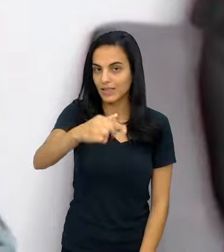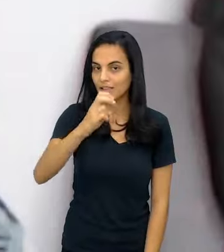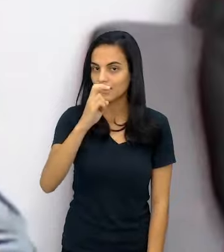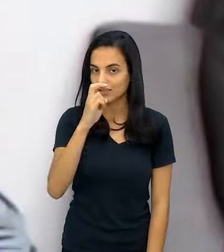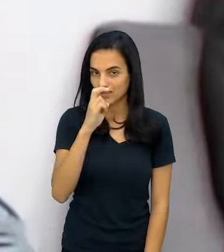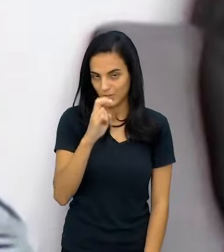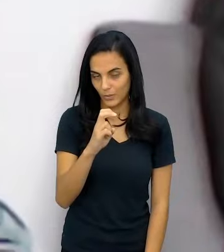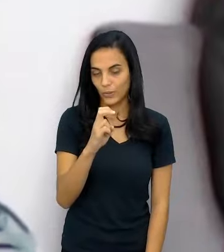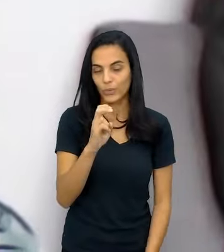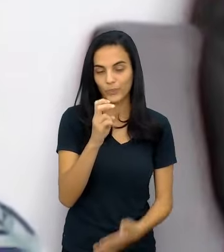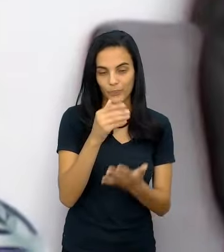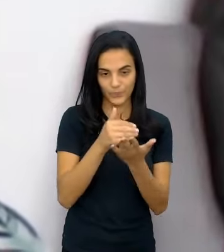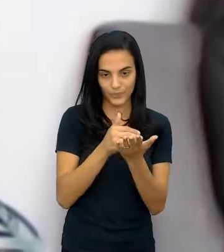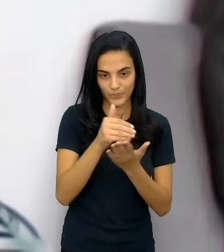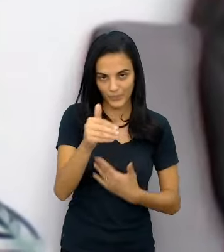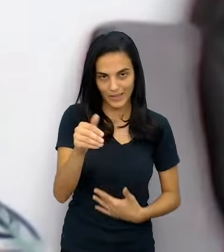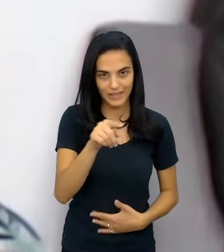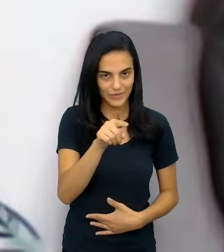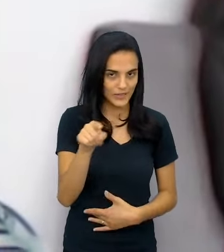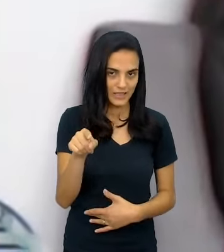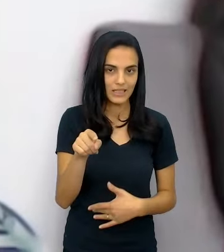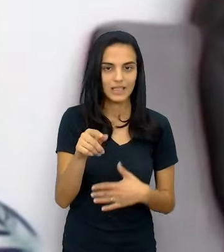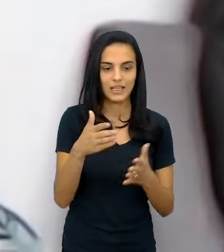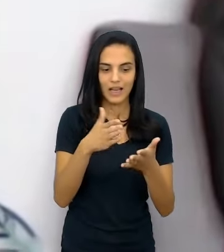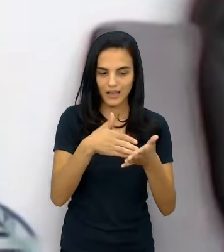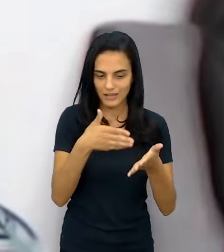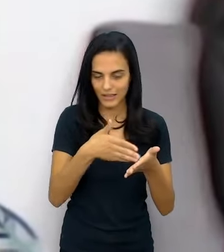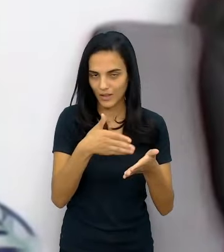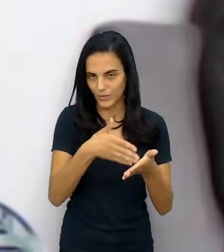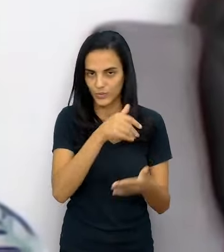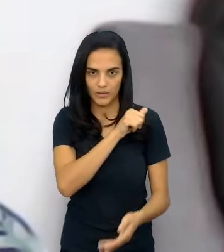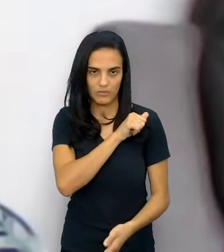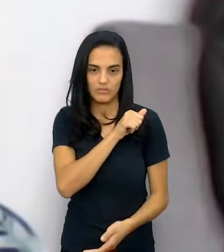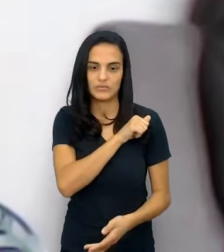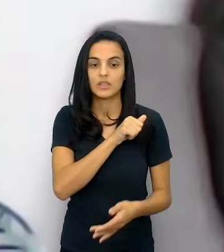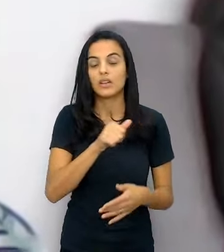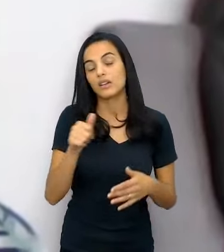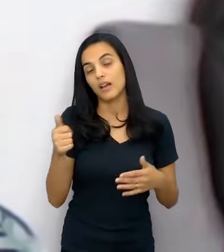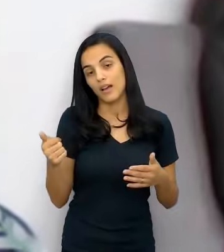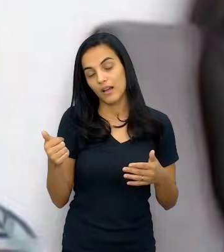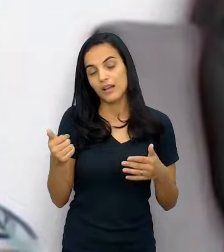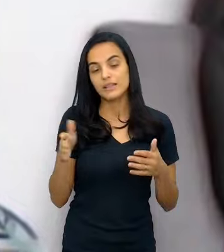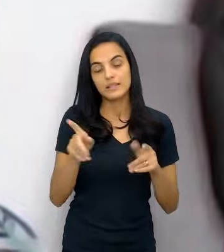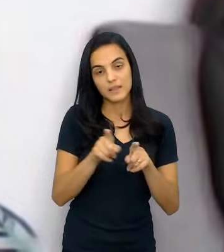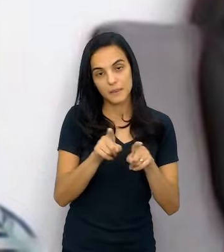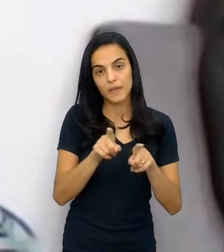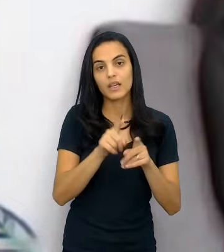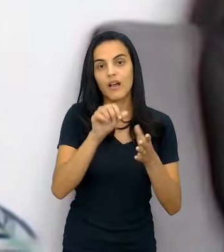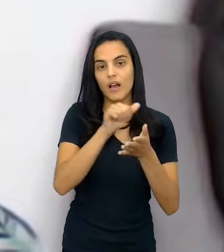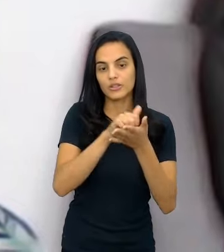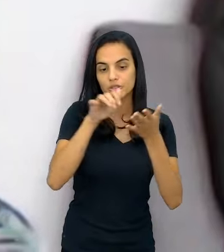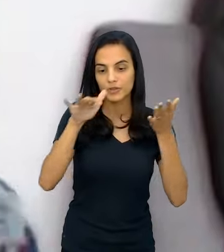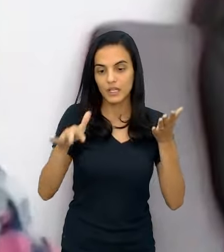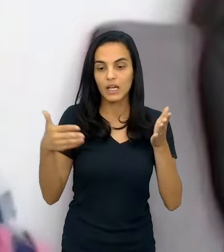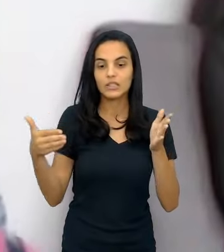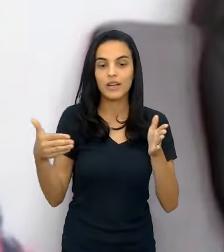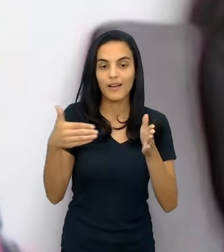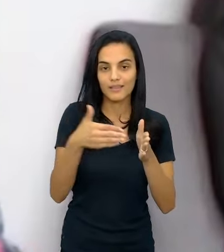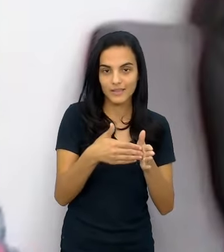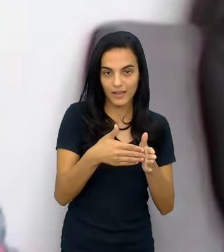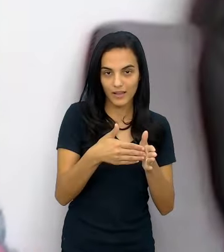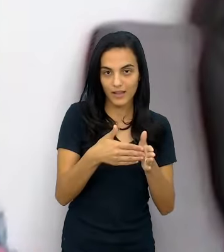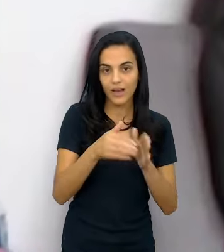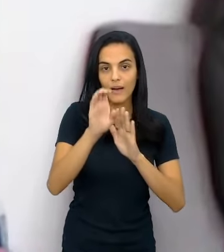175, tá? Quem tiver aí com o caderno do estudante, e a gente tem as atividades até